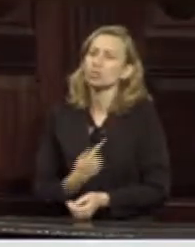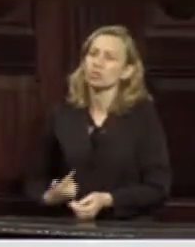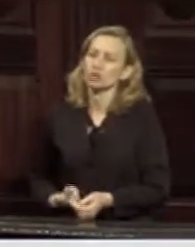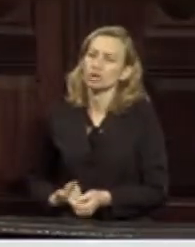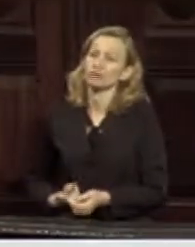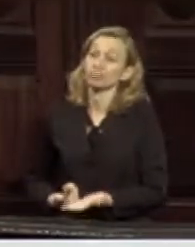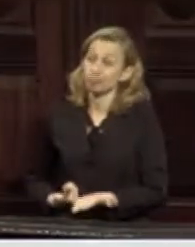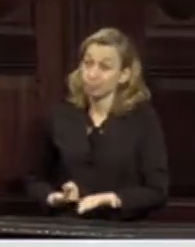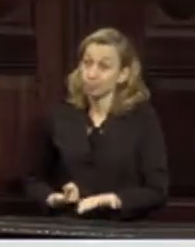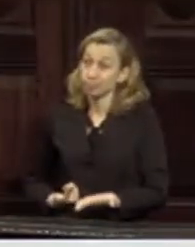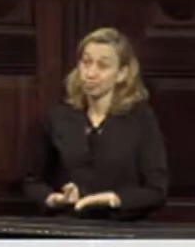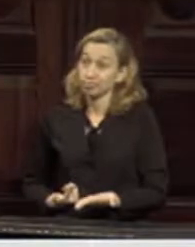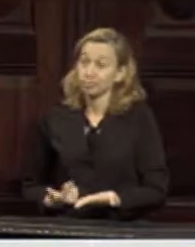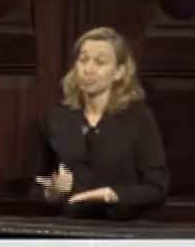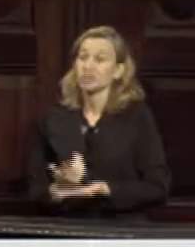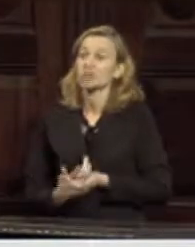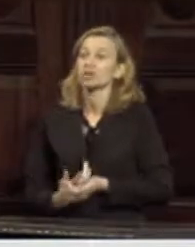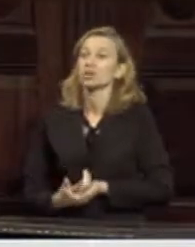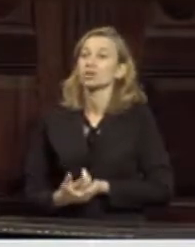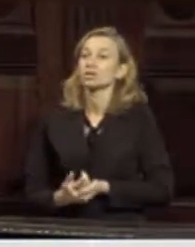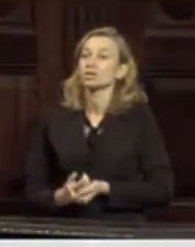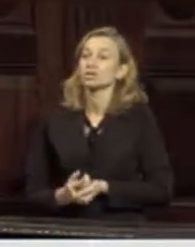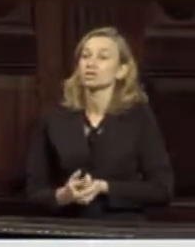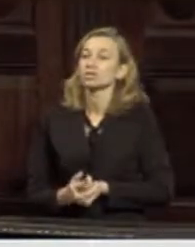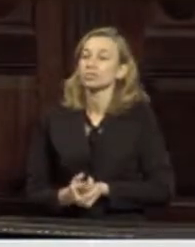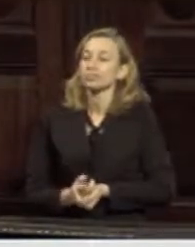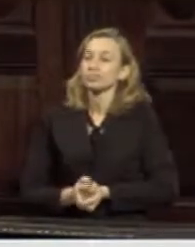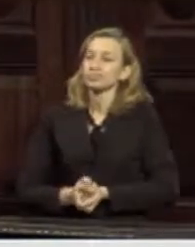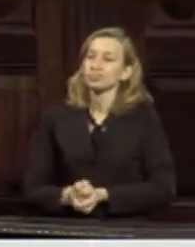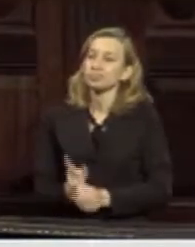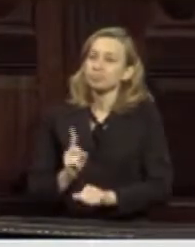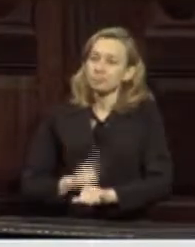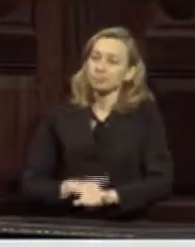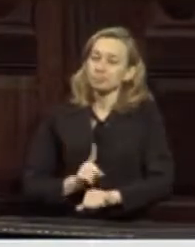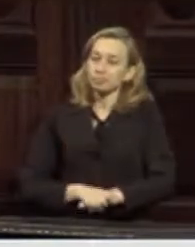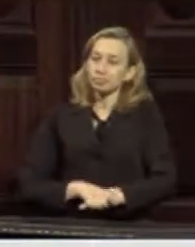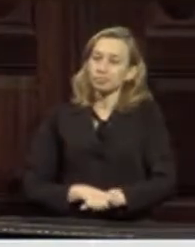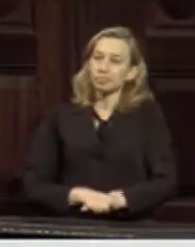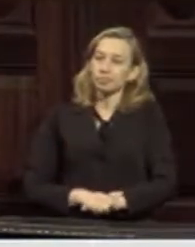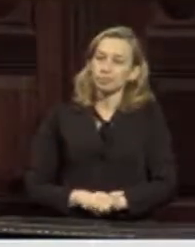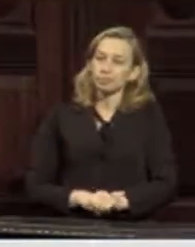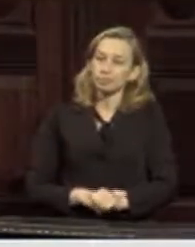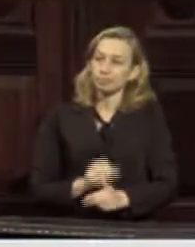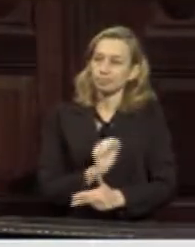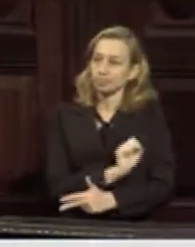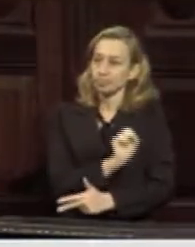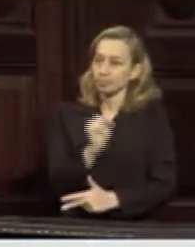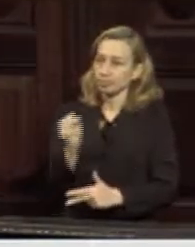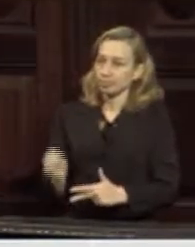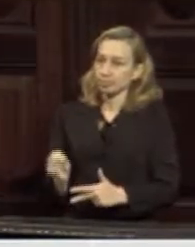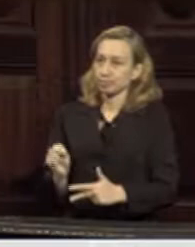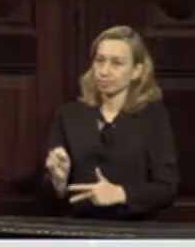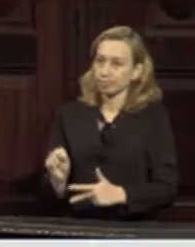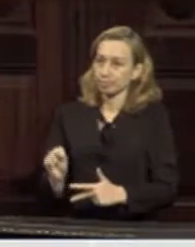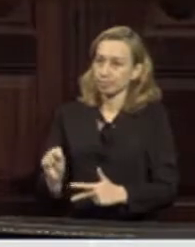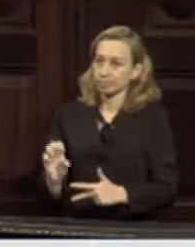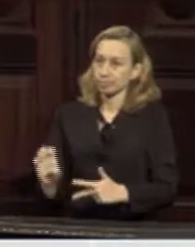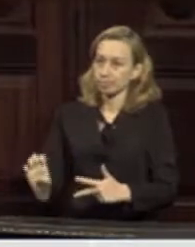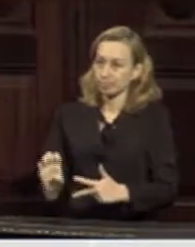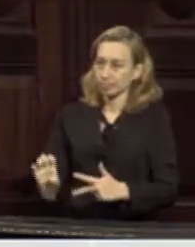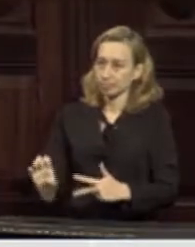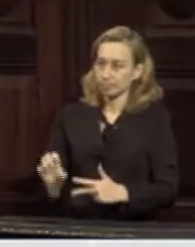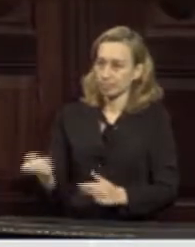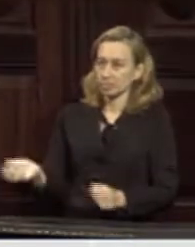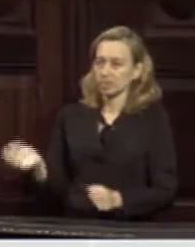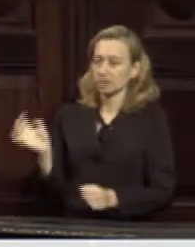no estado do Rio de Janeiro a partir da falência do poder público executivo estadual. E agora